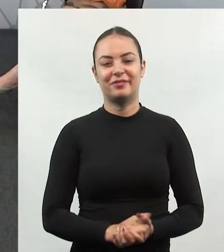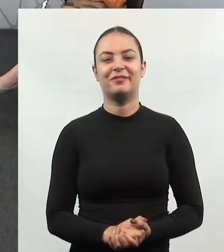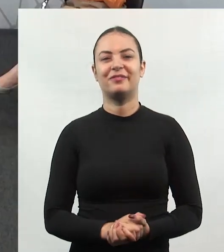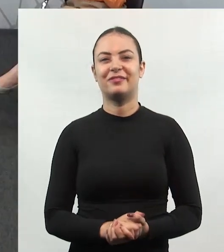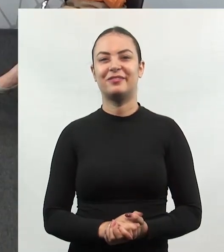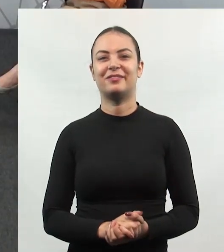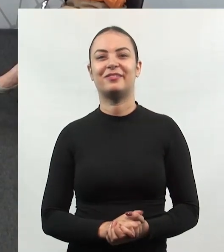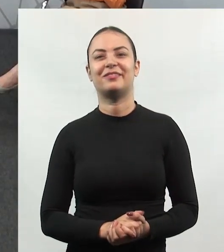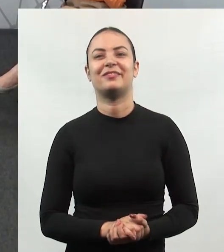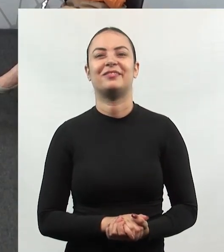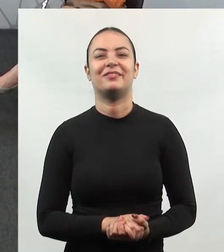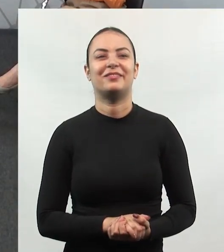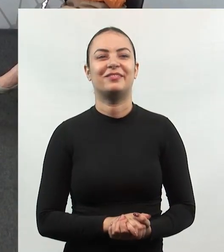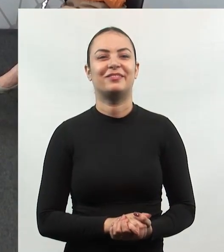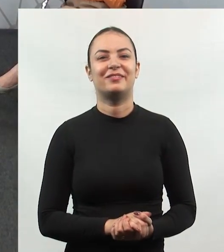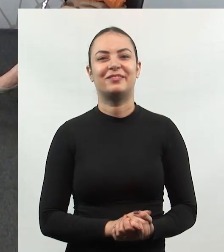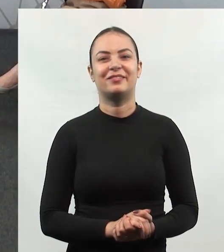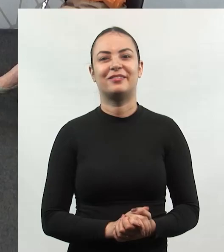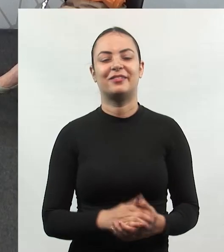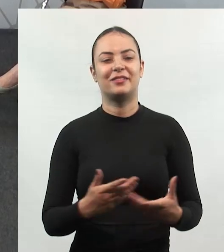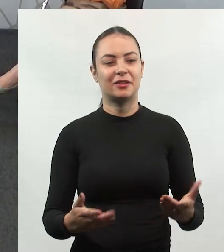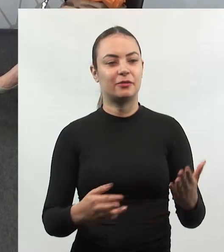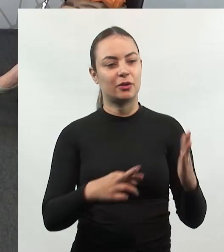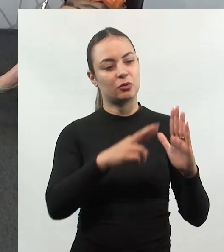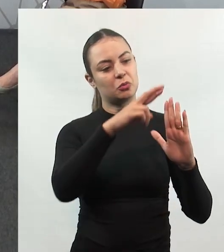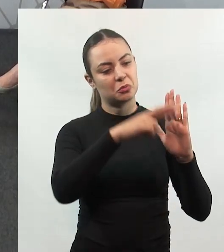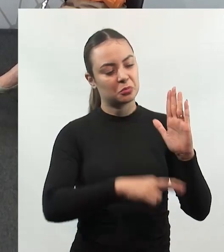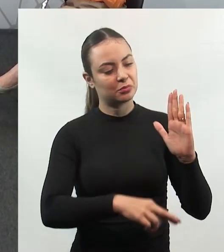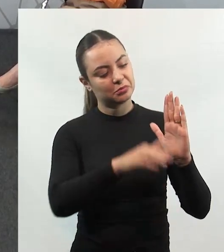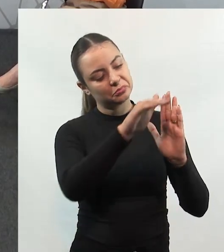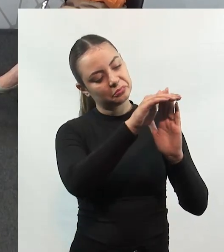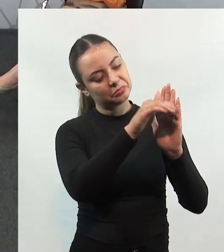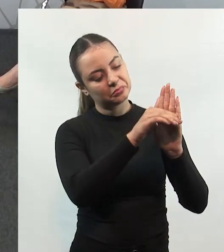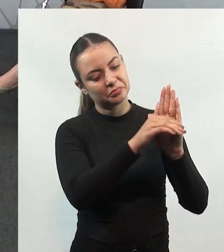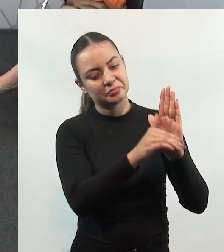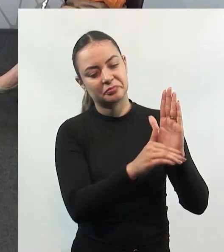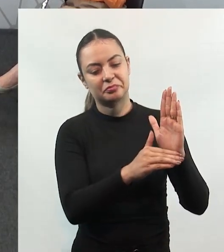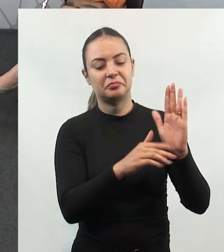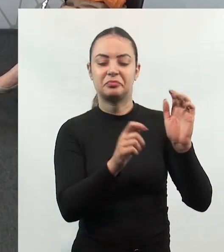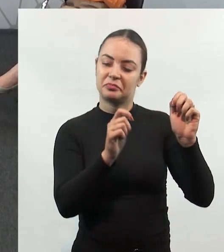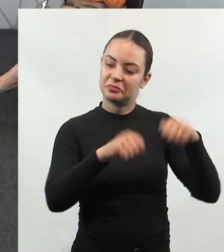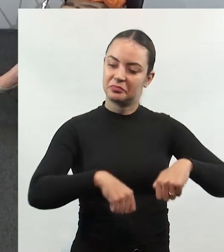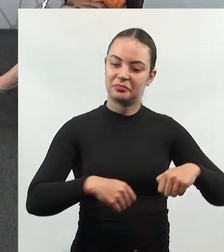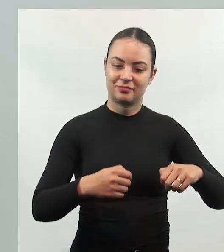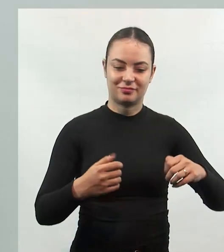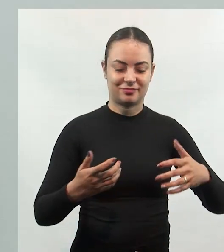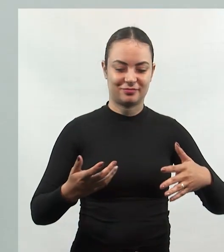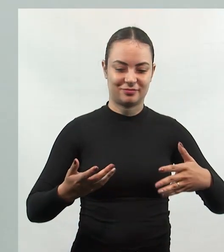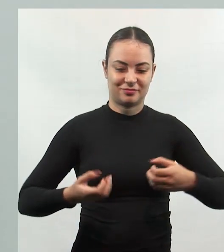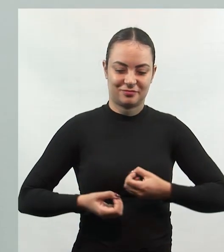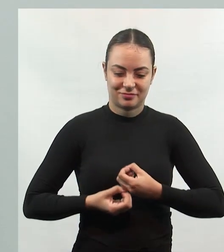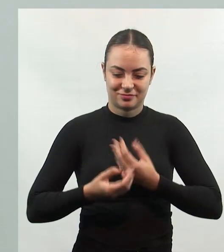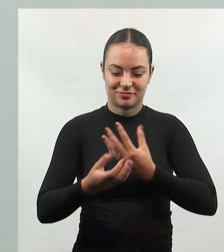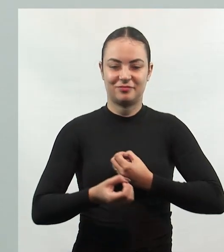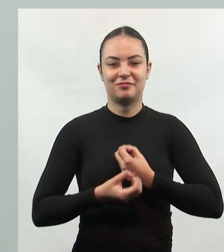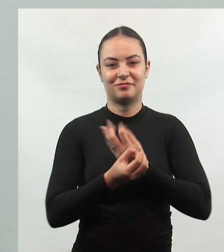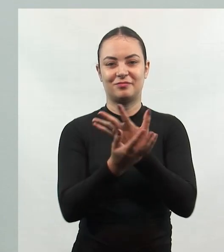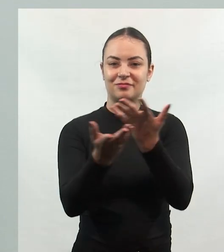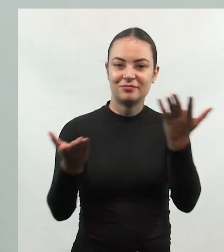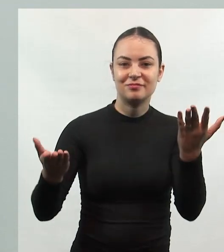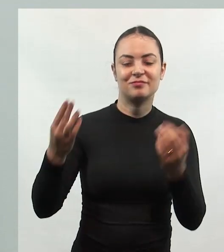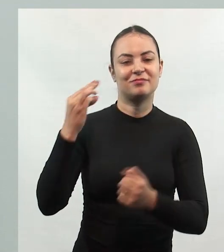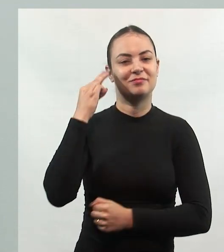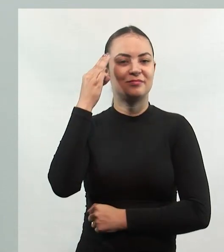porque foi um roteiro que entreteu a todas nós, né? A gente conseguiu aí, acho que entregar para quem está nos assistindo essa